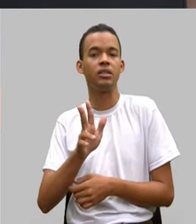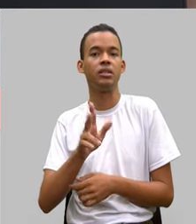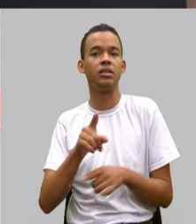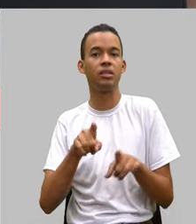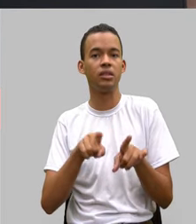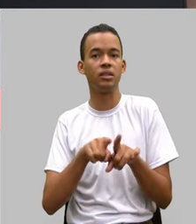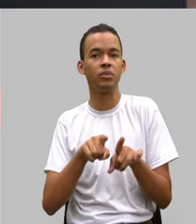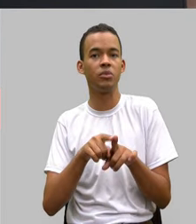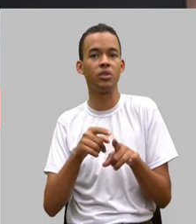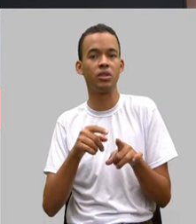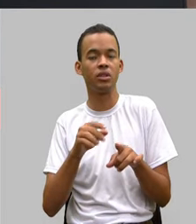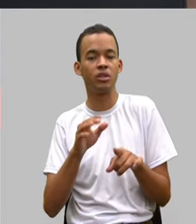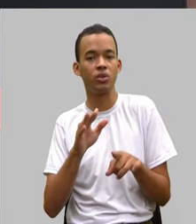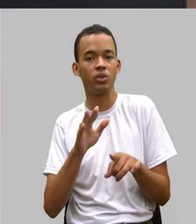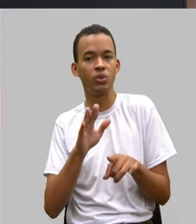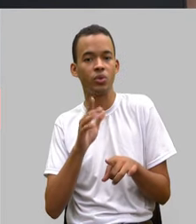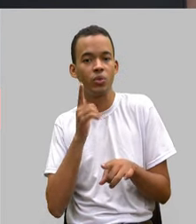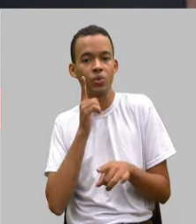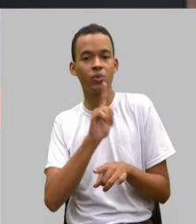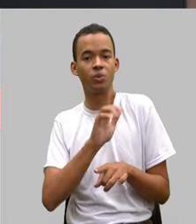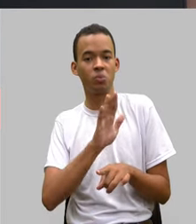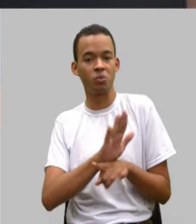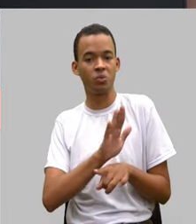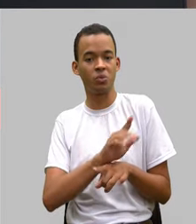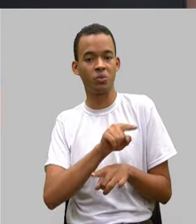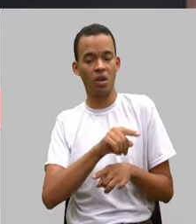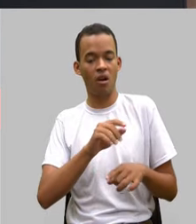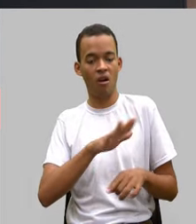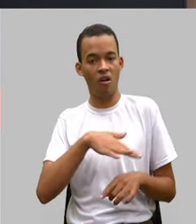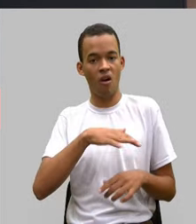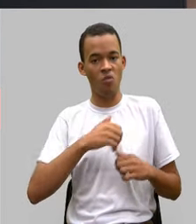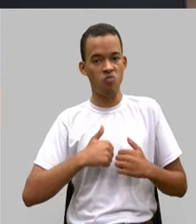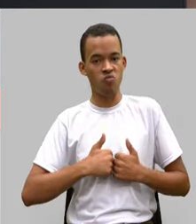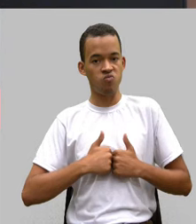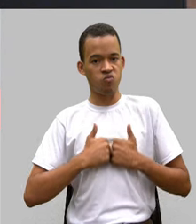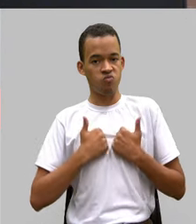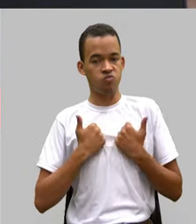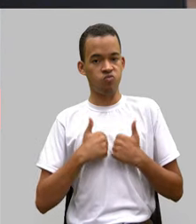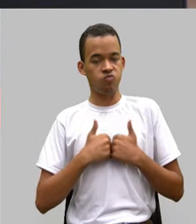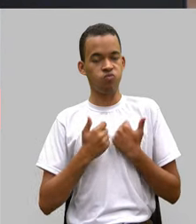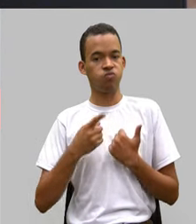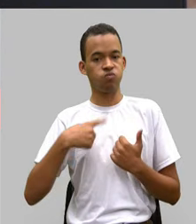endocitadas defesa como da da